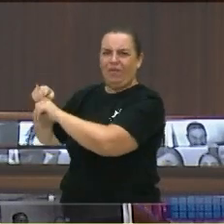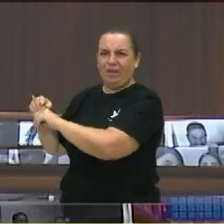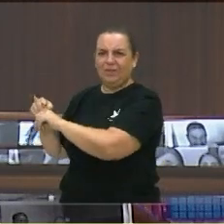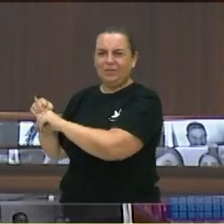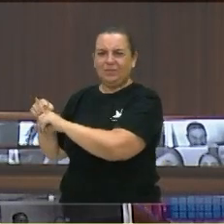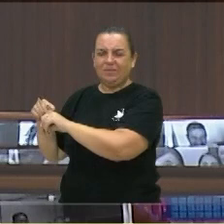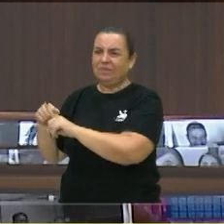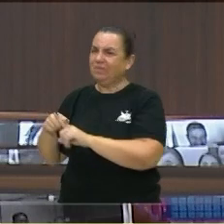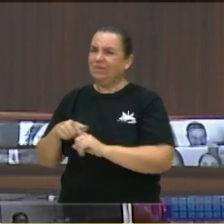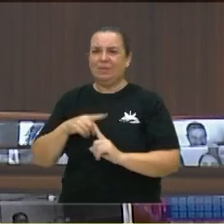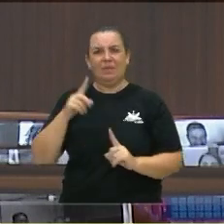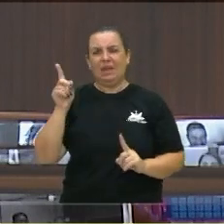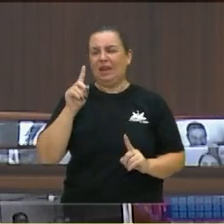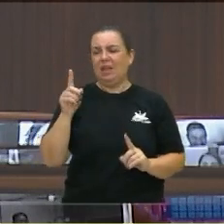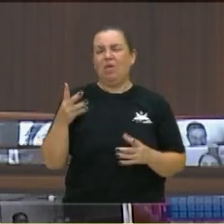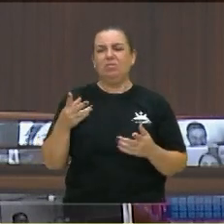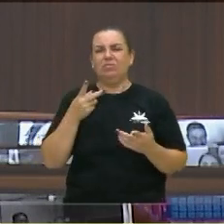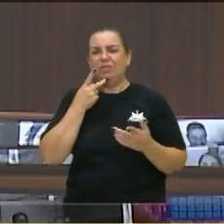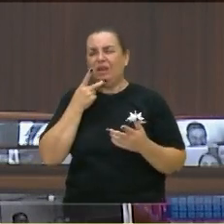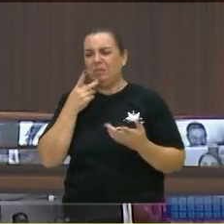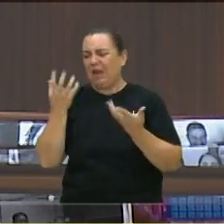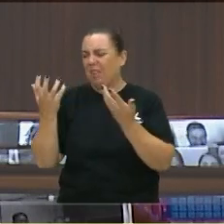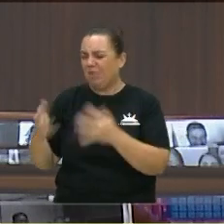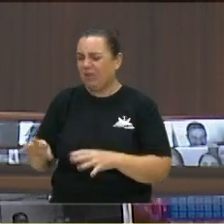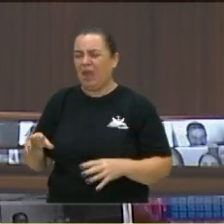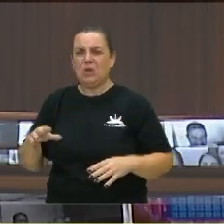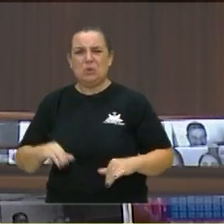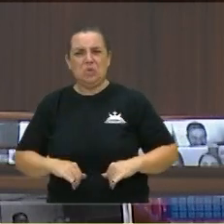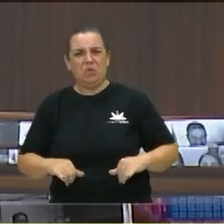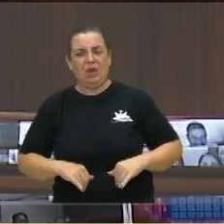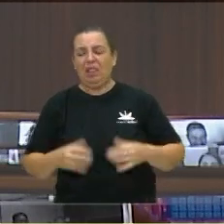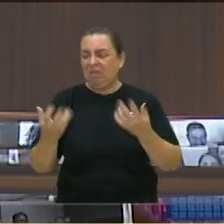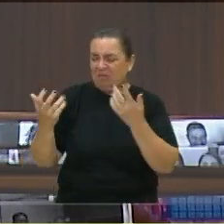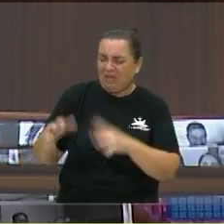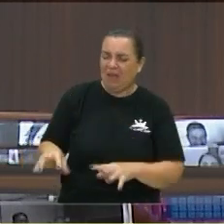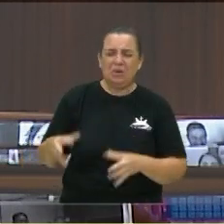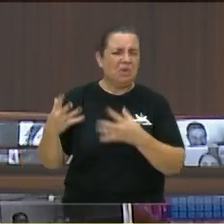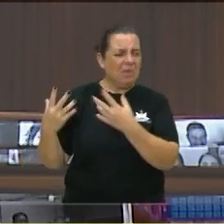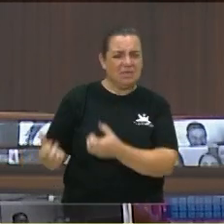a não negarmos o sofrimento. O sofrimento,